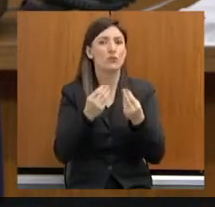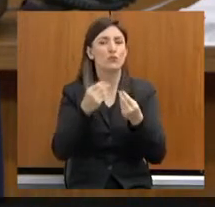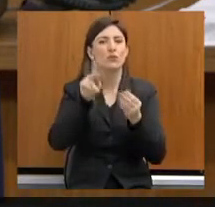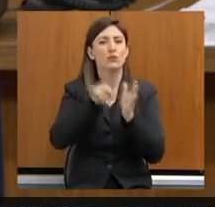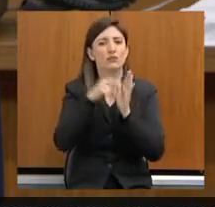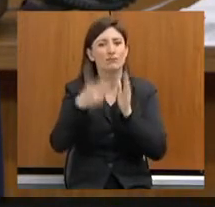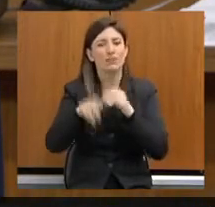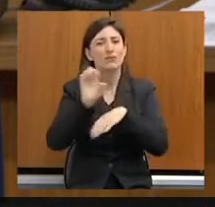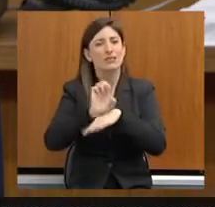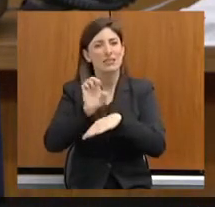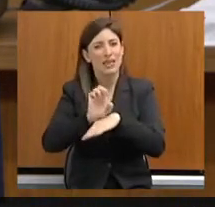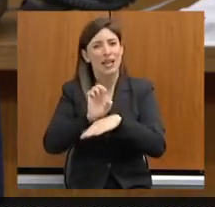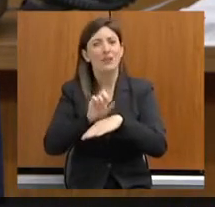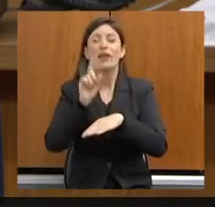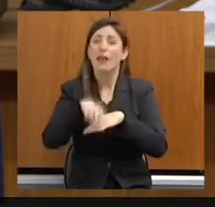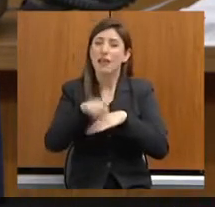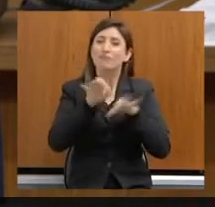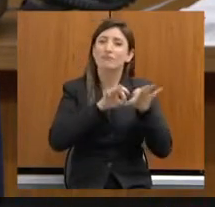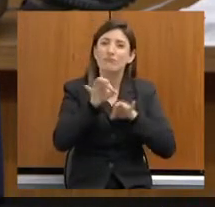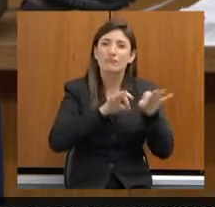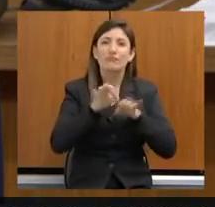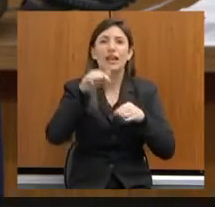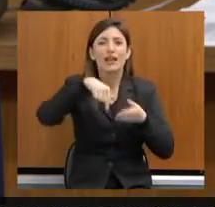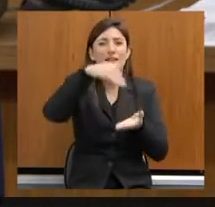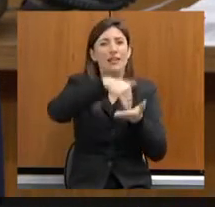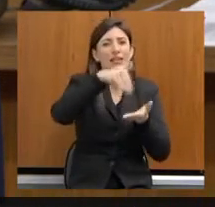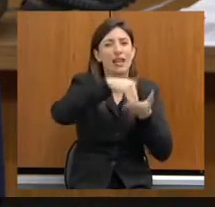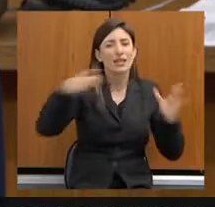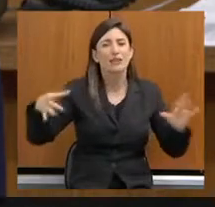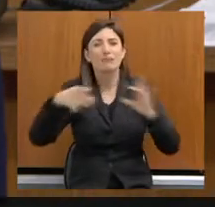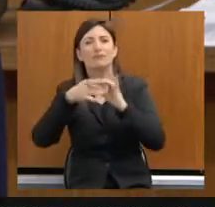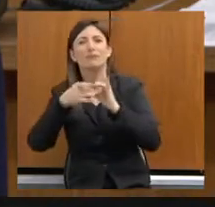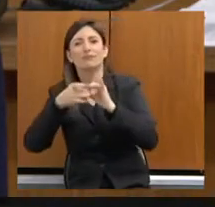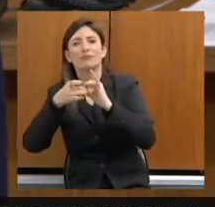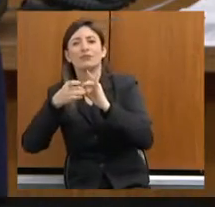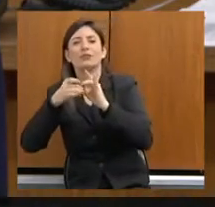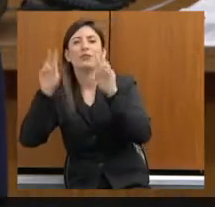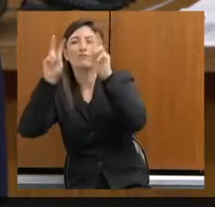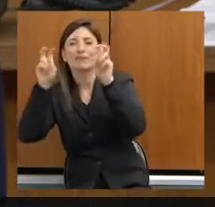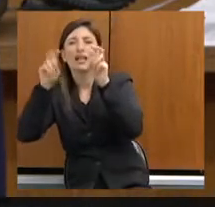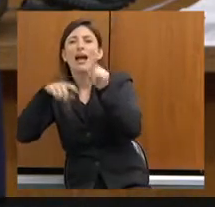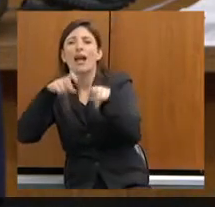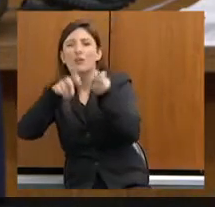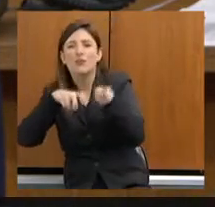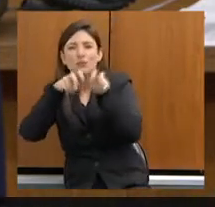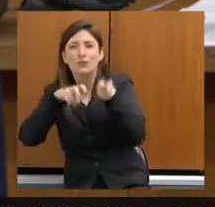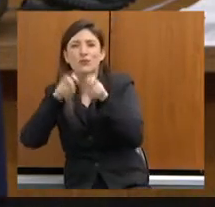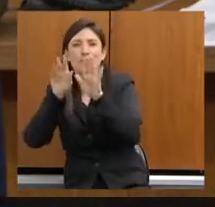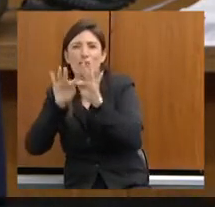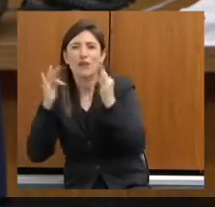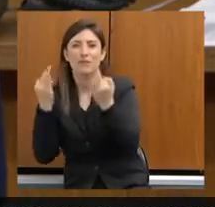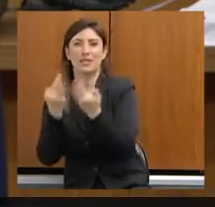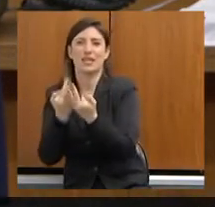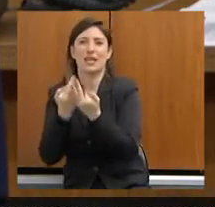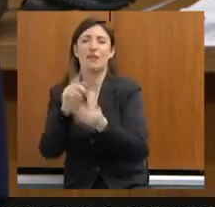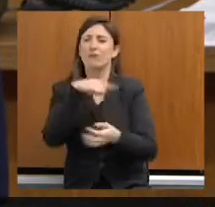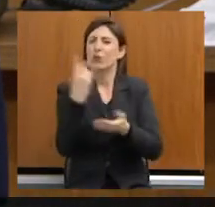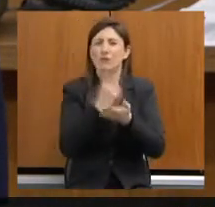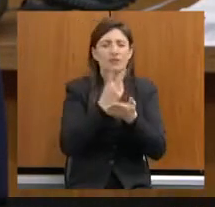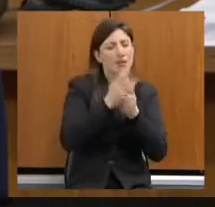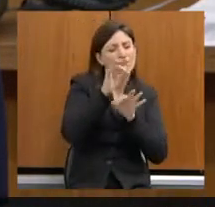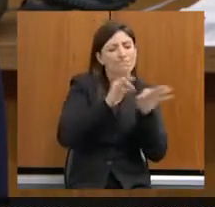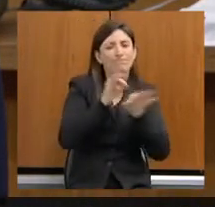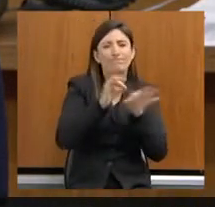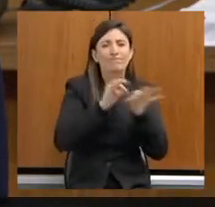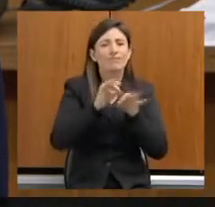estado que é armação da nossa secretaria Agricultura Familiar então sim As Nossas ações estão sempre voltados para